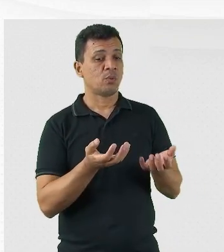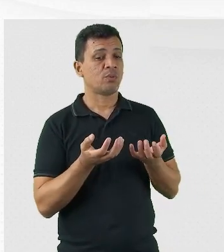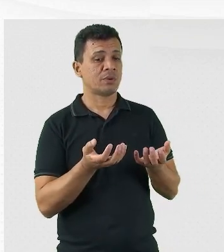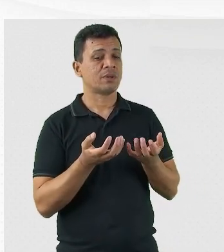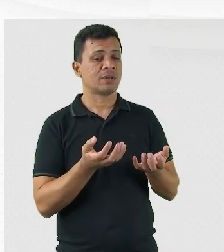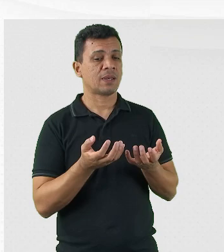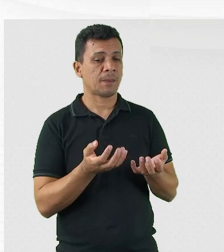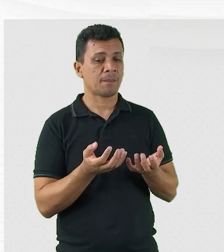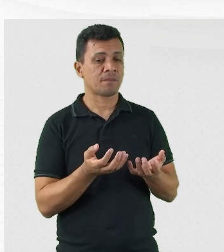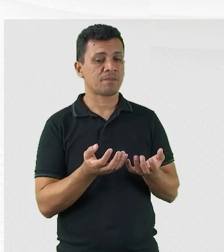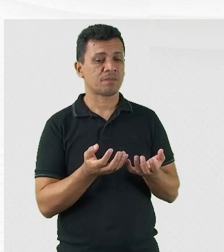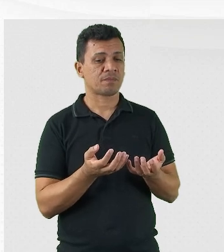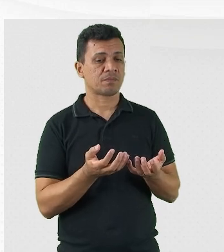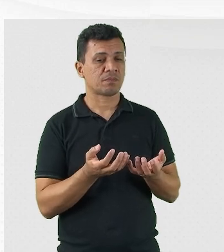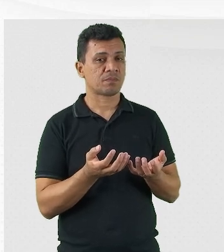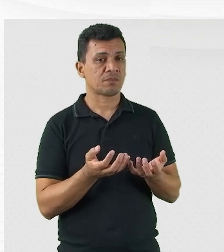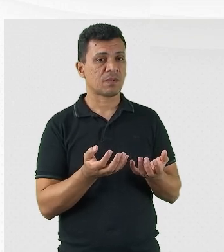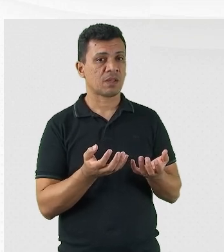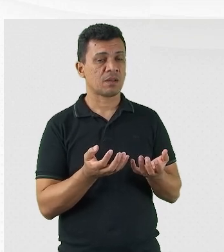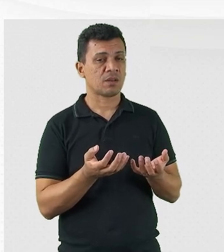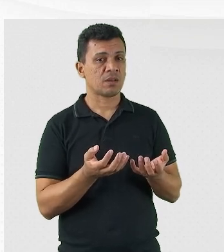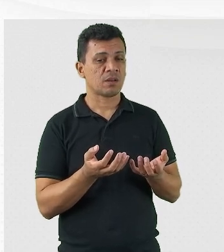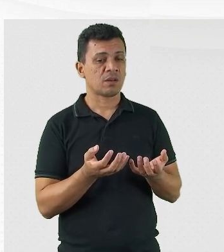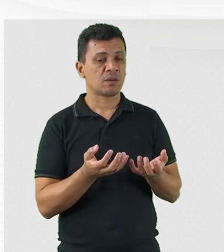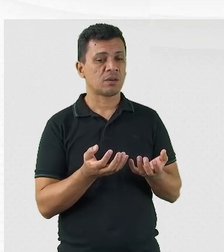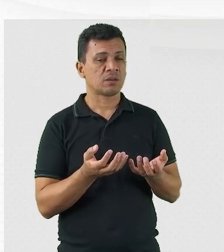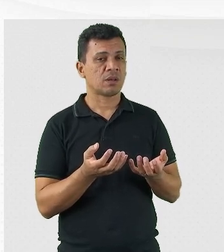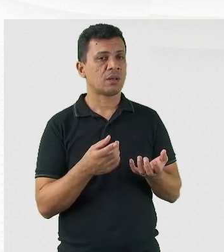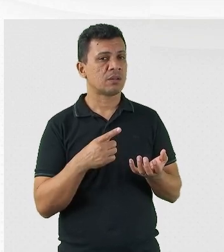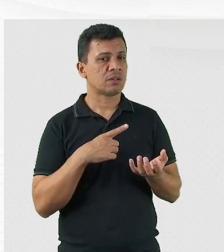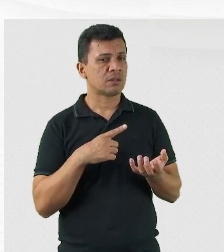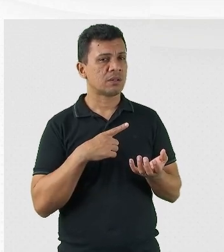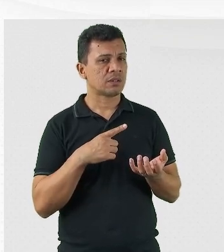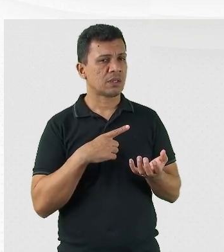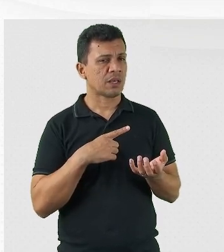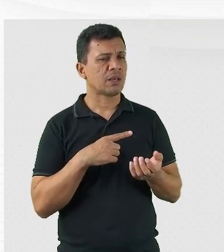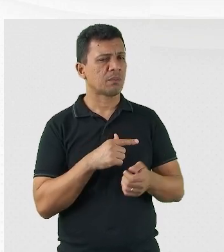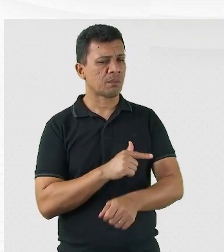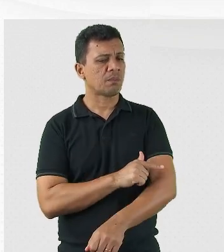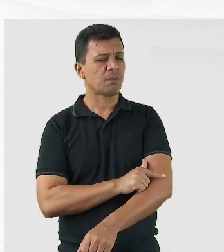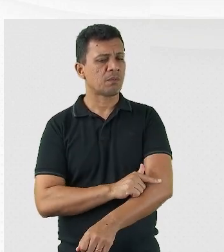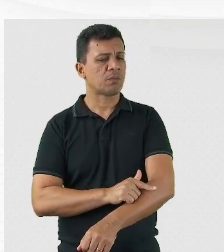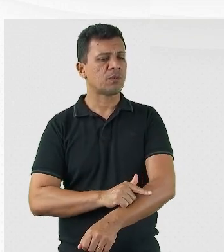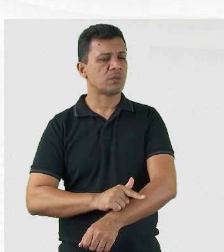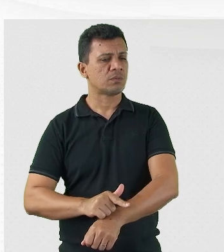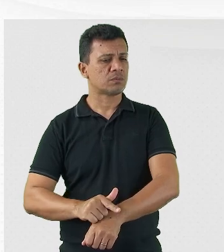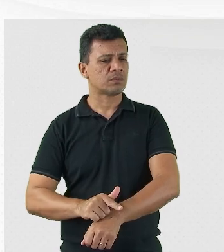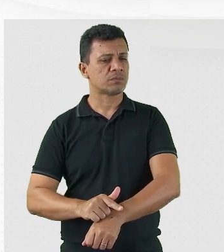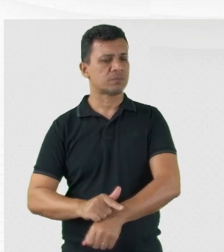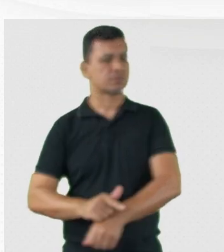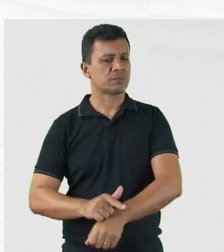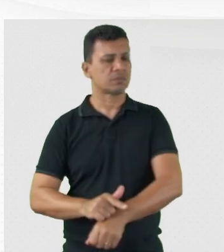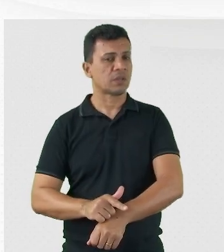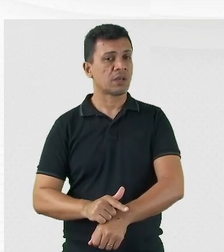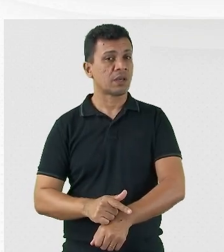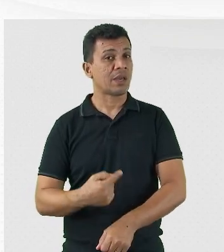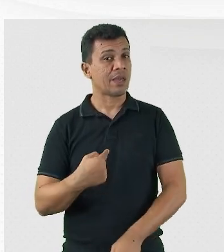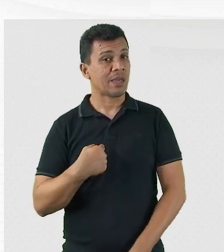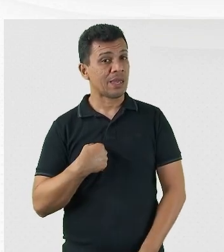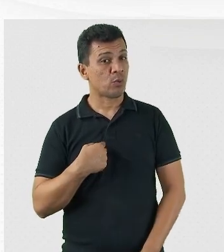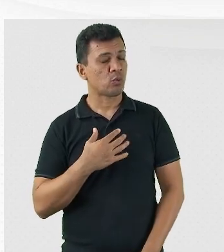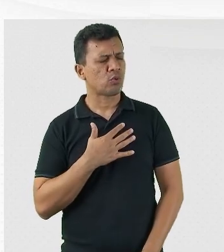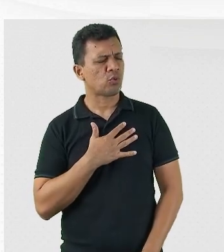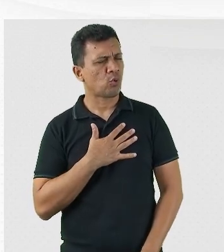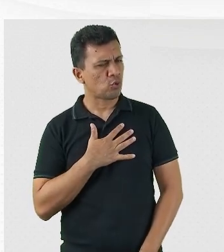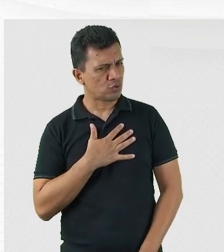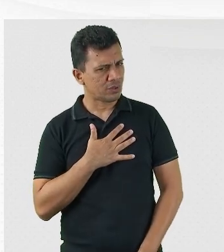desejo. Normalmente, para soar um pouco mais polido, você diria I would like, eu gostaria.